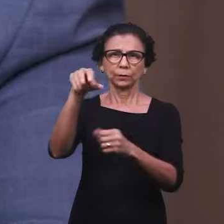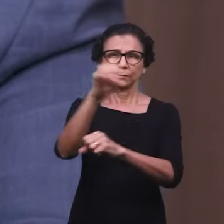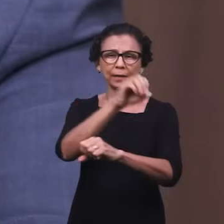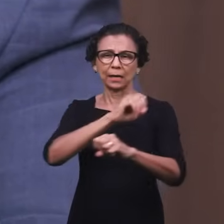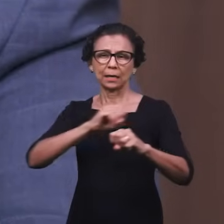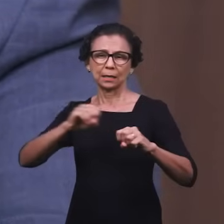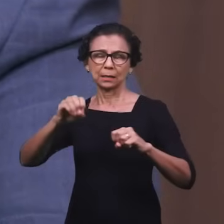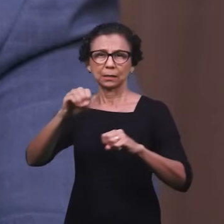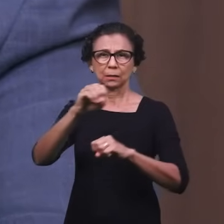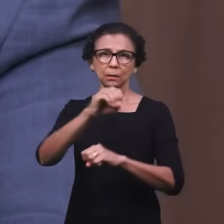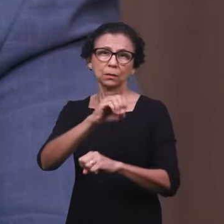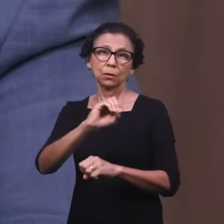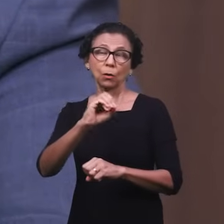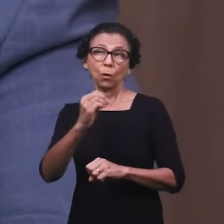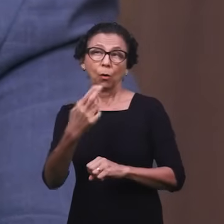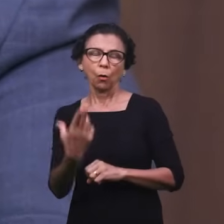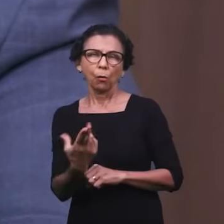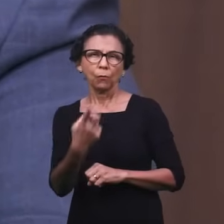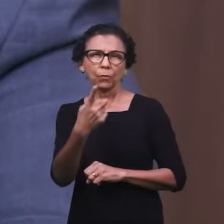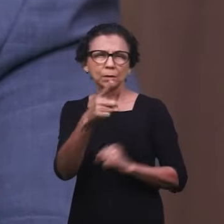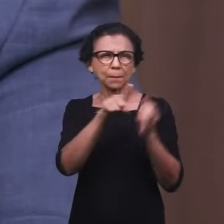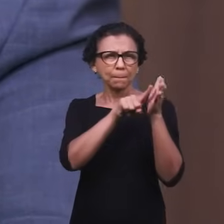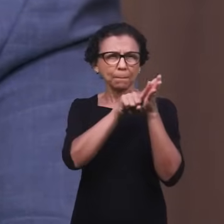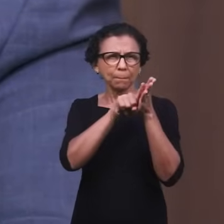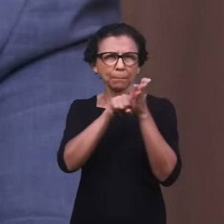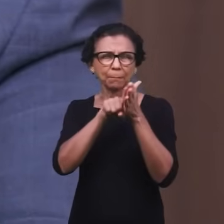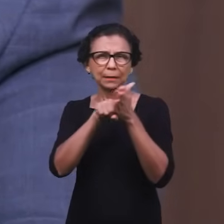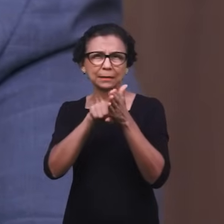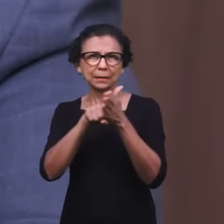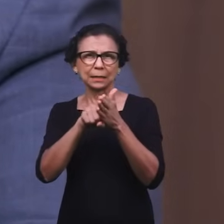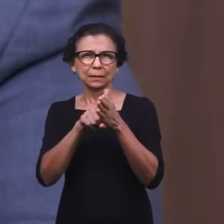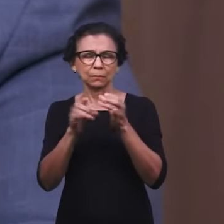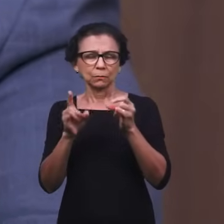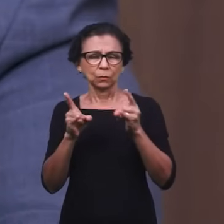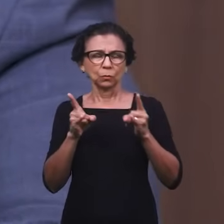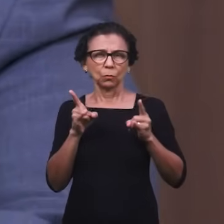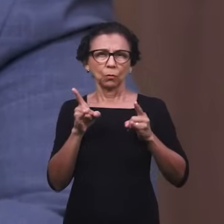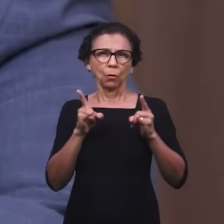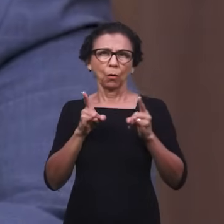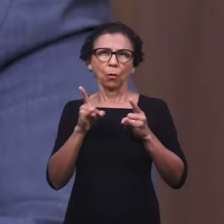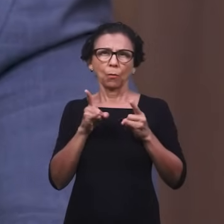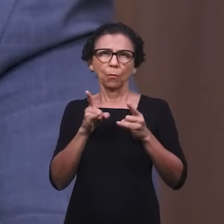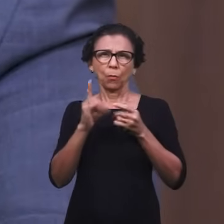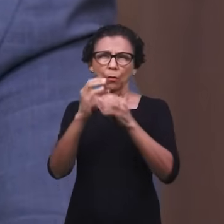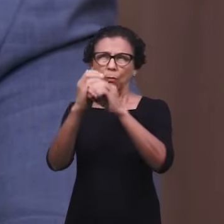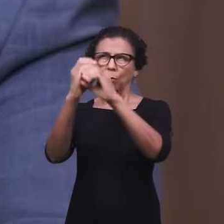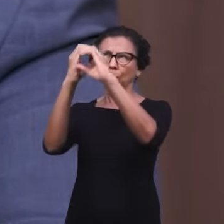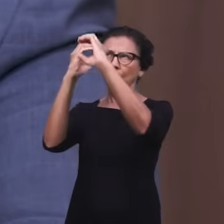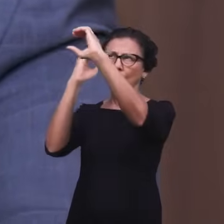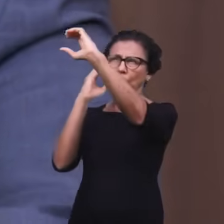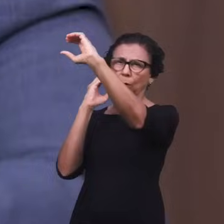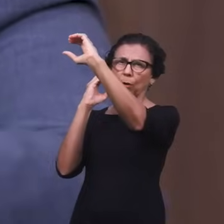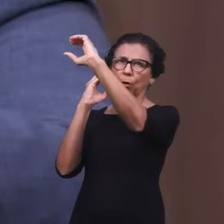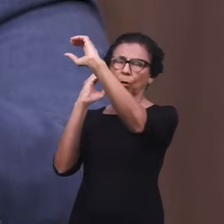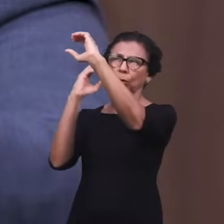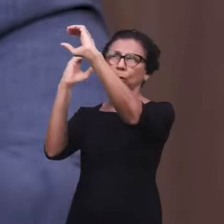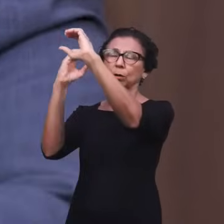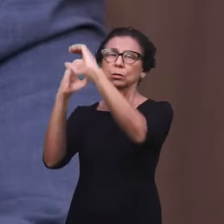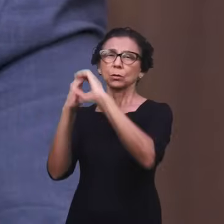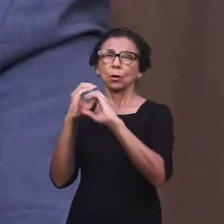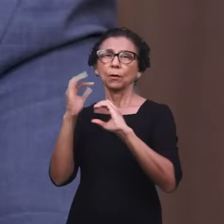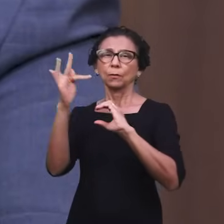Webb, ele vai falar para você numa linguagem do passado. Ele vai falar assim, ó, o James Webb ele é um telescópio que vai